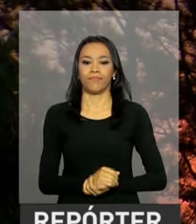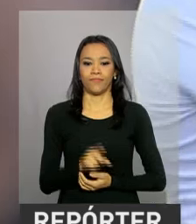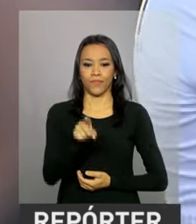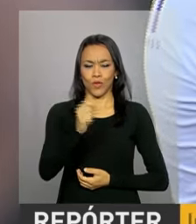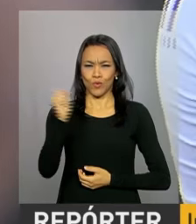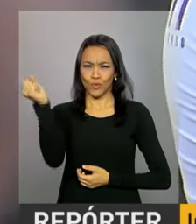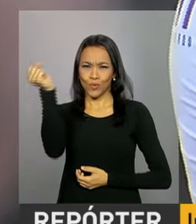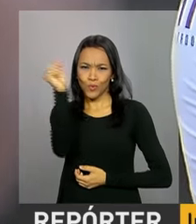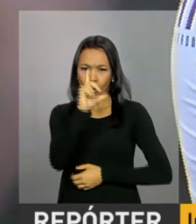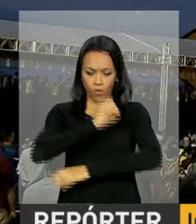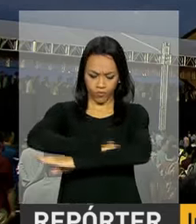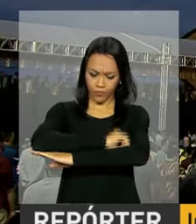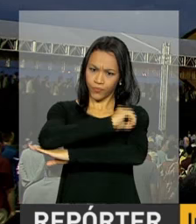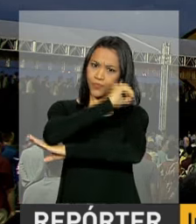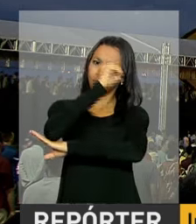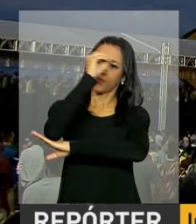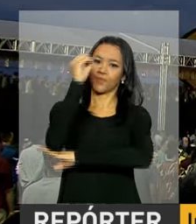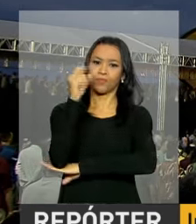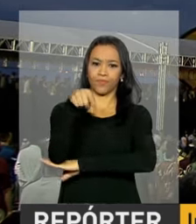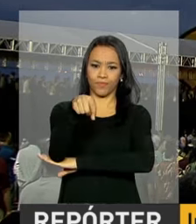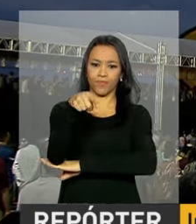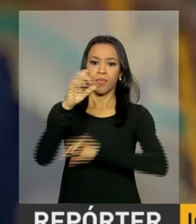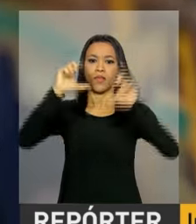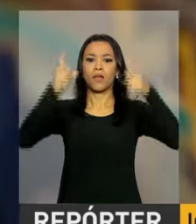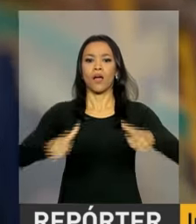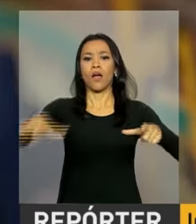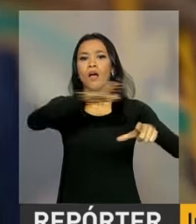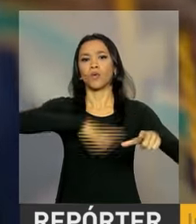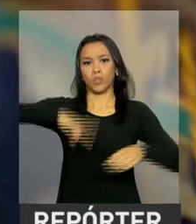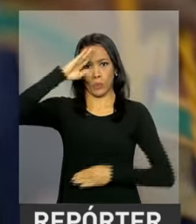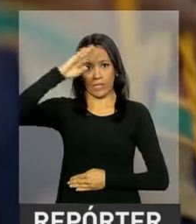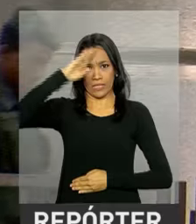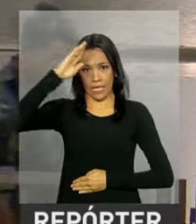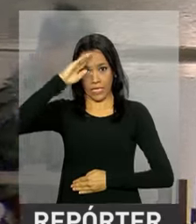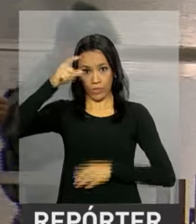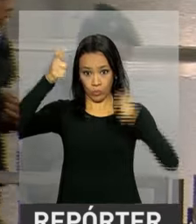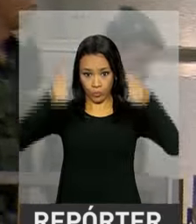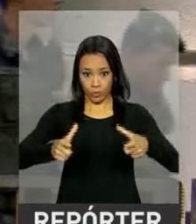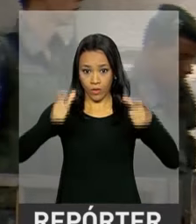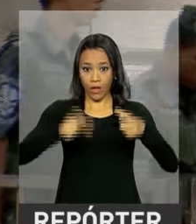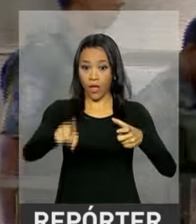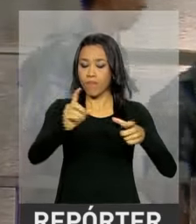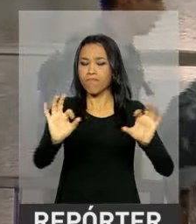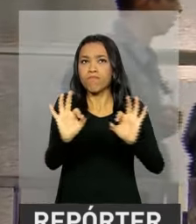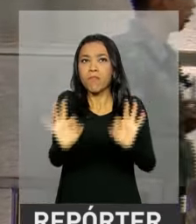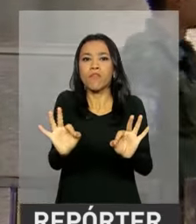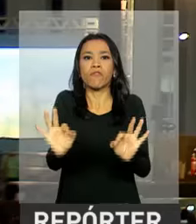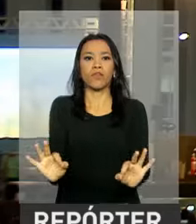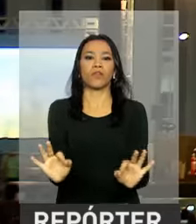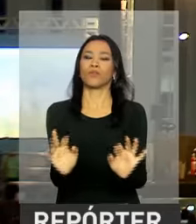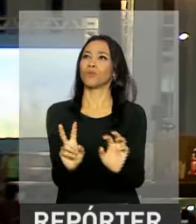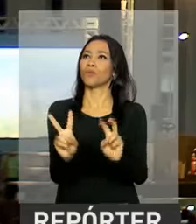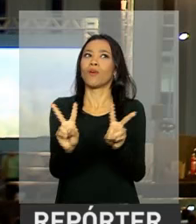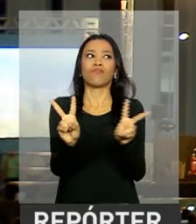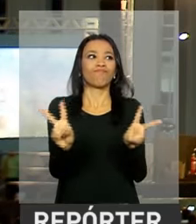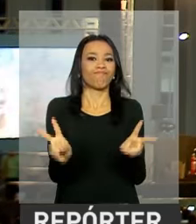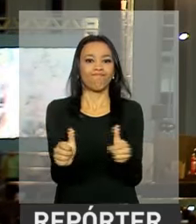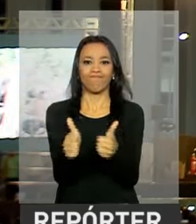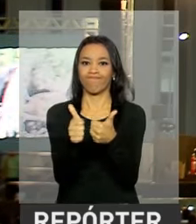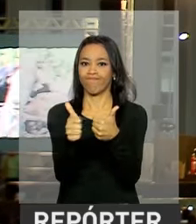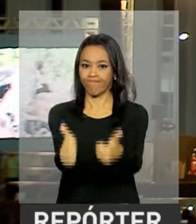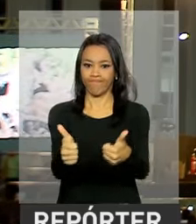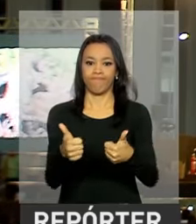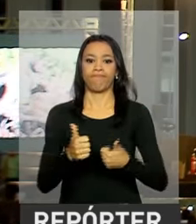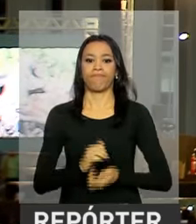do sol na concha acústica do quartel-general do Exército compôs um cenário perfeito para o concerto da